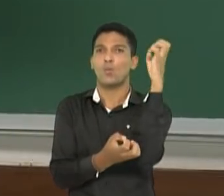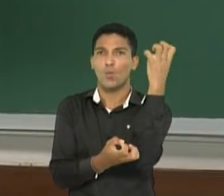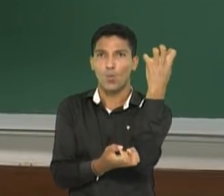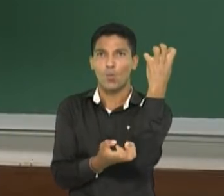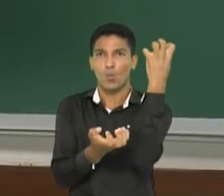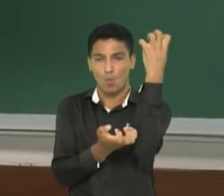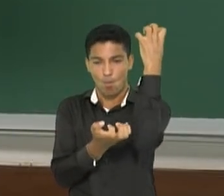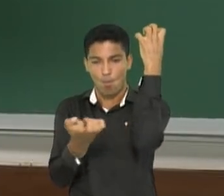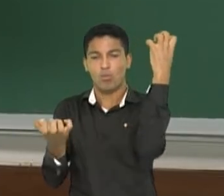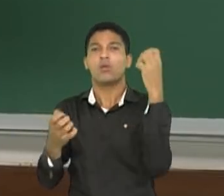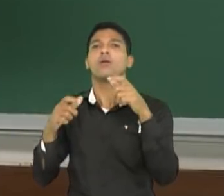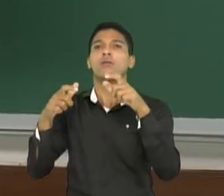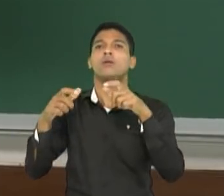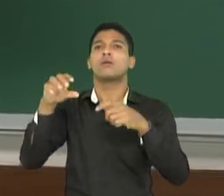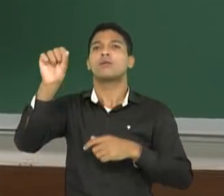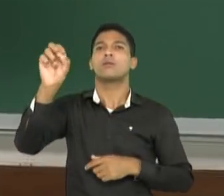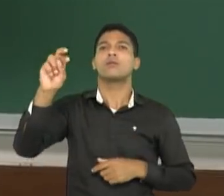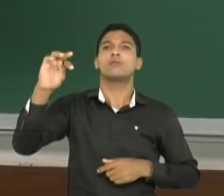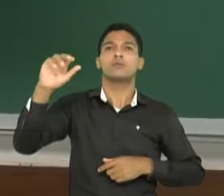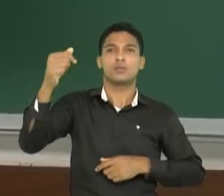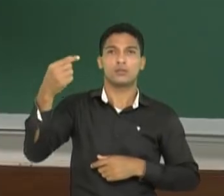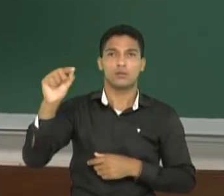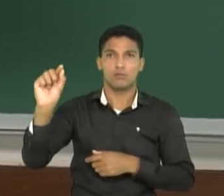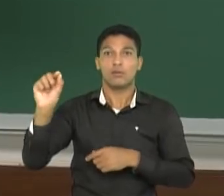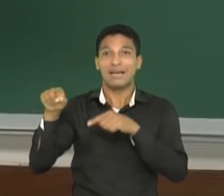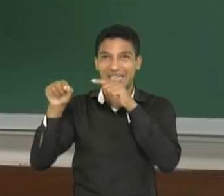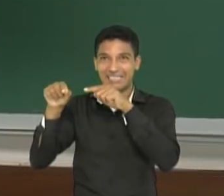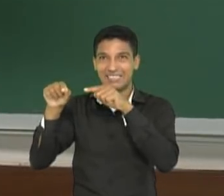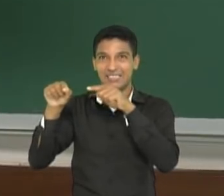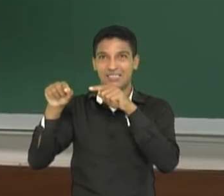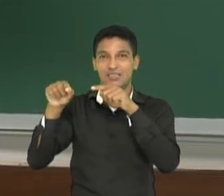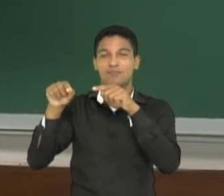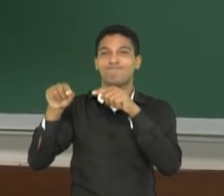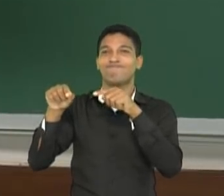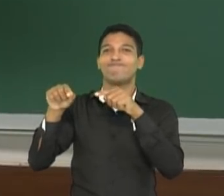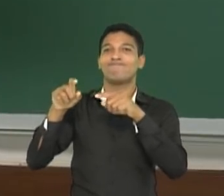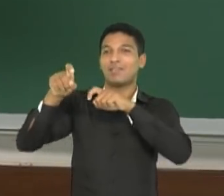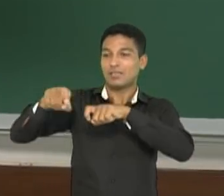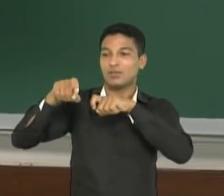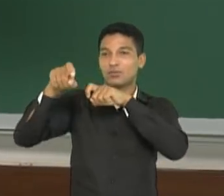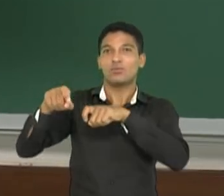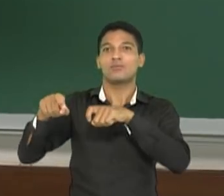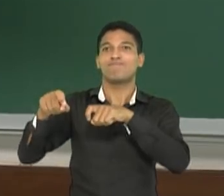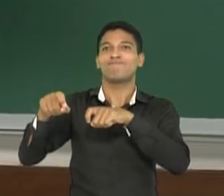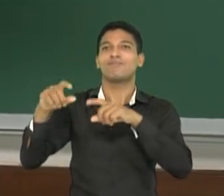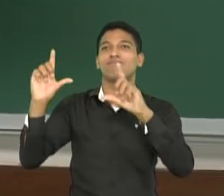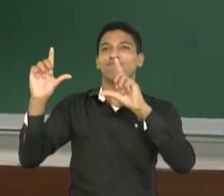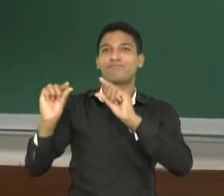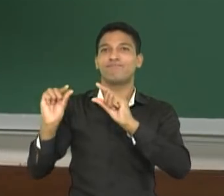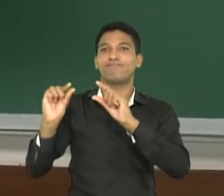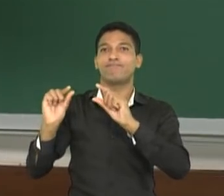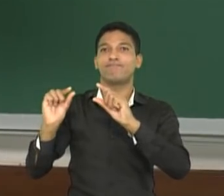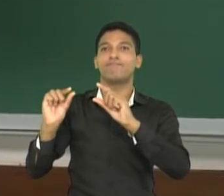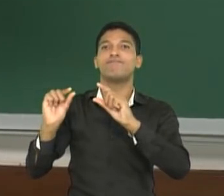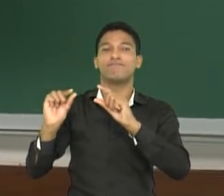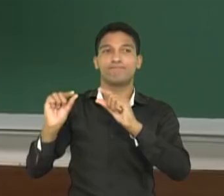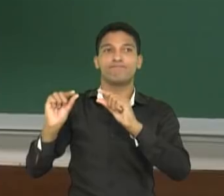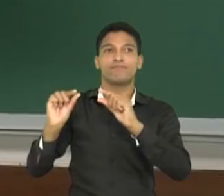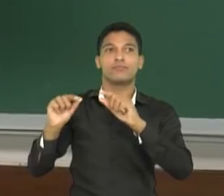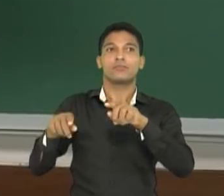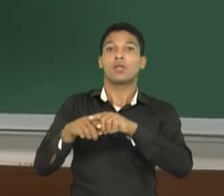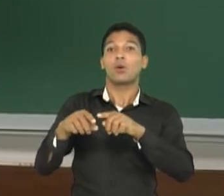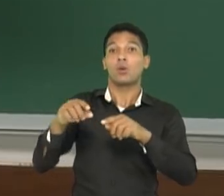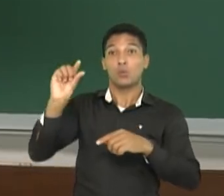as possibilidades, por exemplo, de desenvolvimento da agricultura. Na zona da mata é uma área úmida, que é onde tinha floresta atlântica,